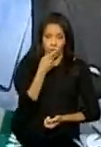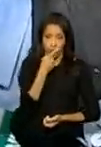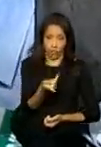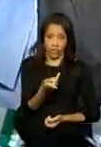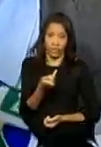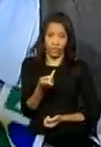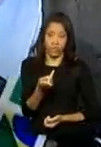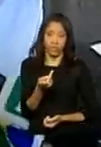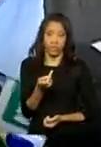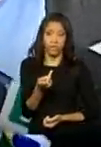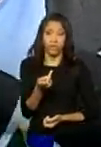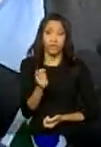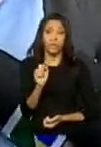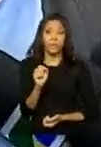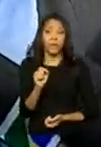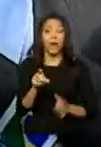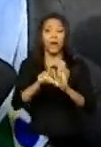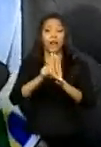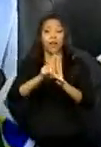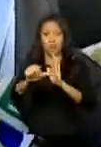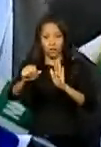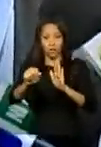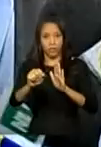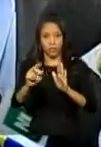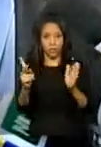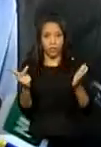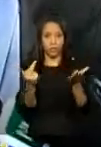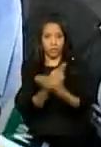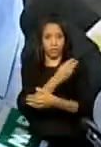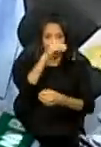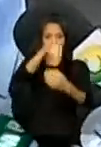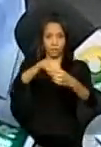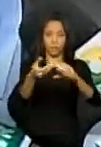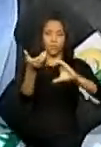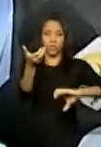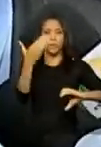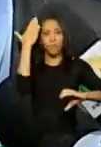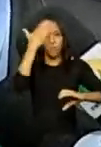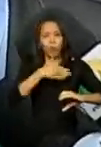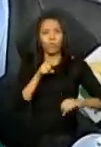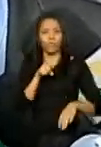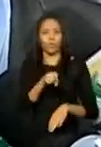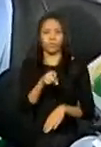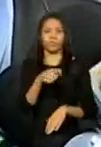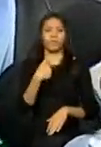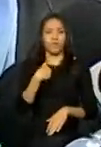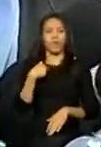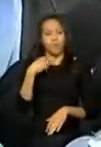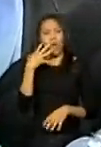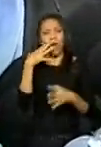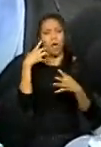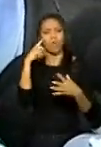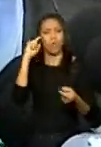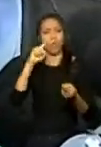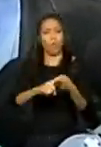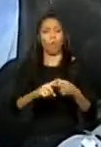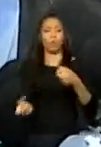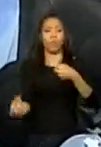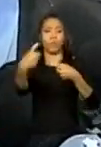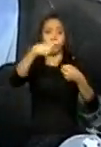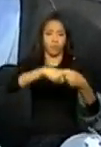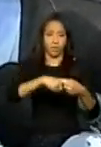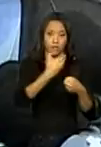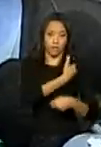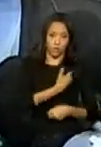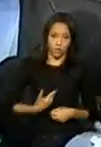isso, a lei que está tramitando já mostra na prática isso. Eu sou a favor da parceria público-privada, sou